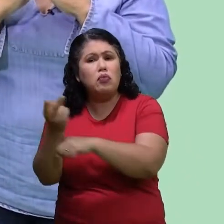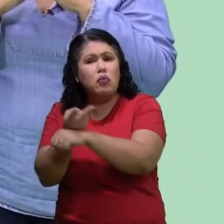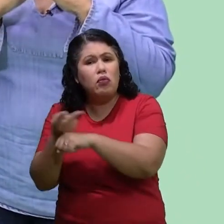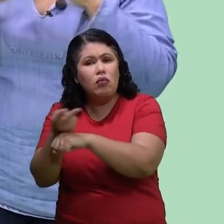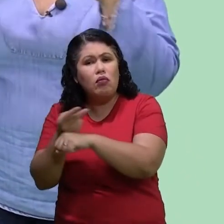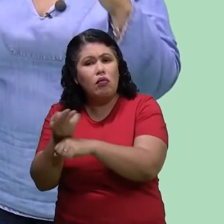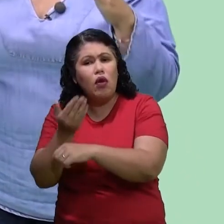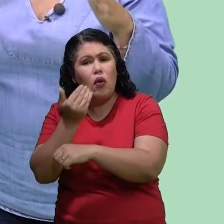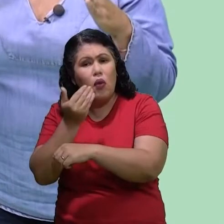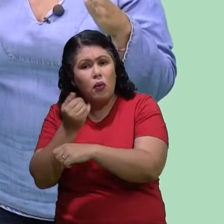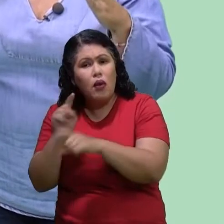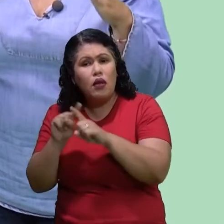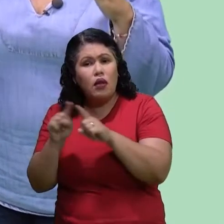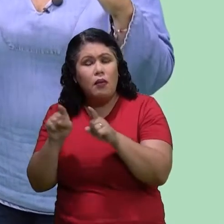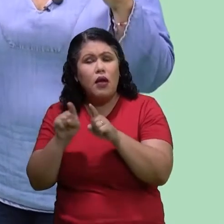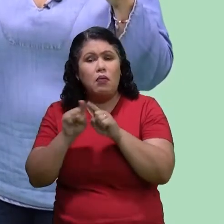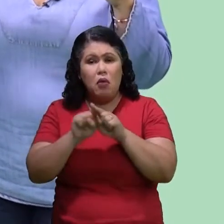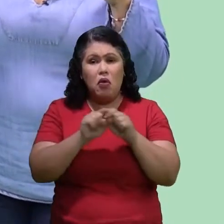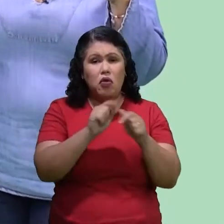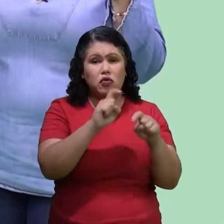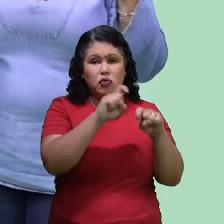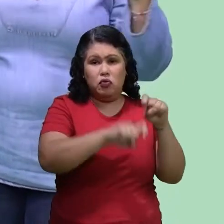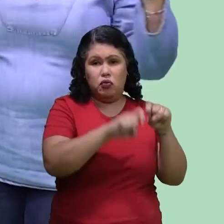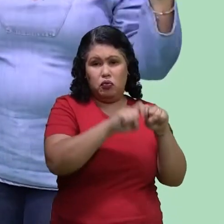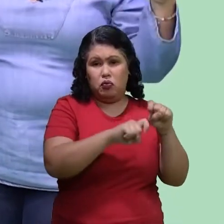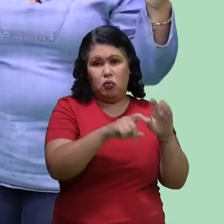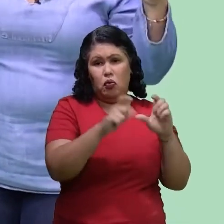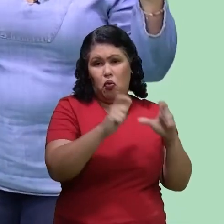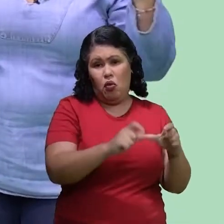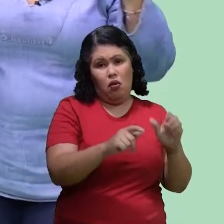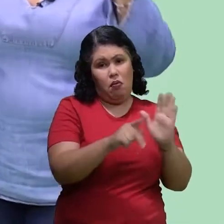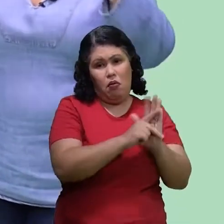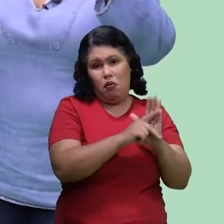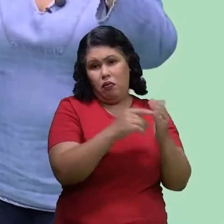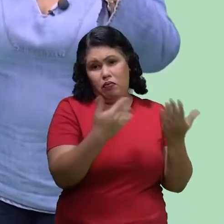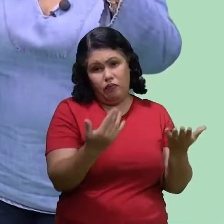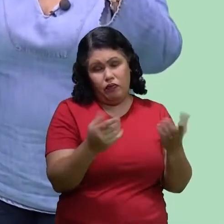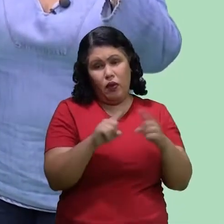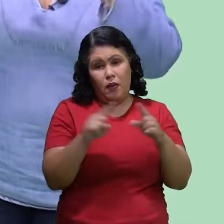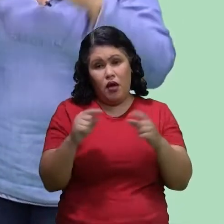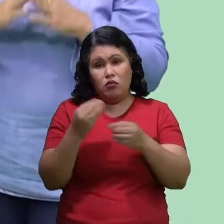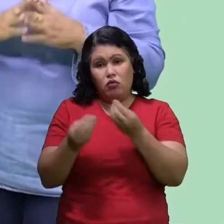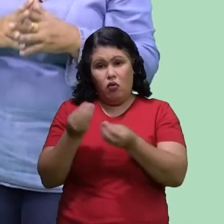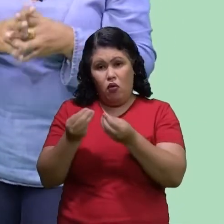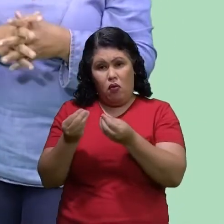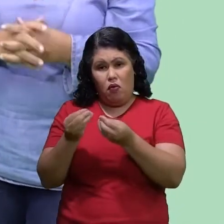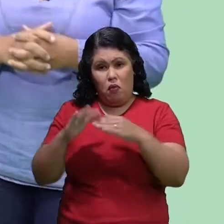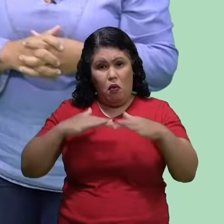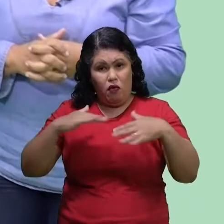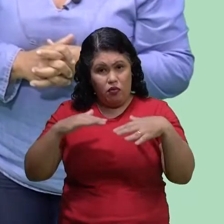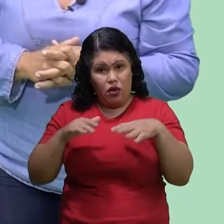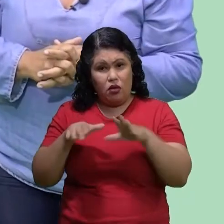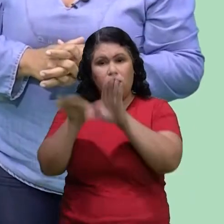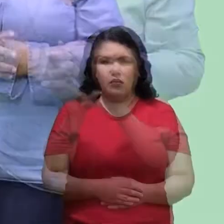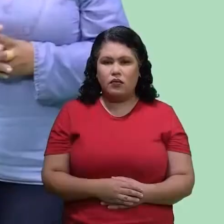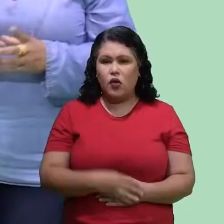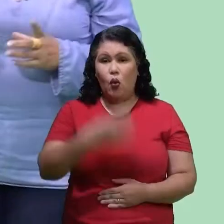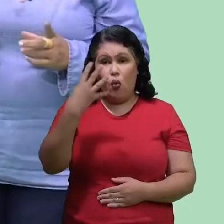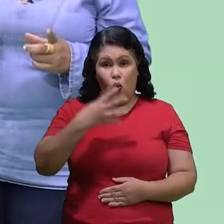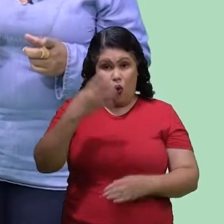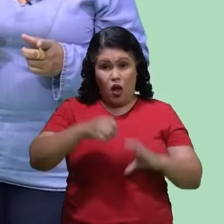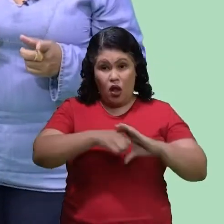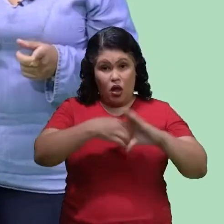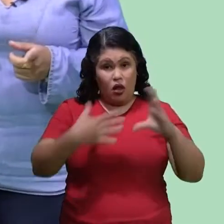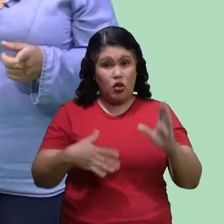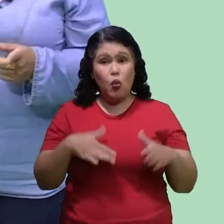estar indo em busca de se reproduzir, para algum lugar, mas eles se deslocam através do voo. Isso é interessante.